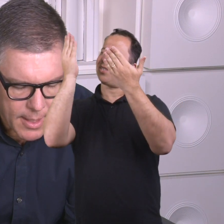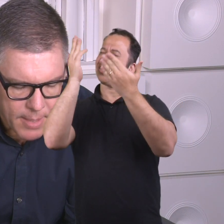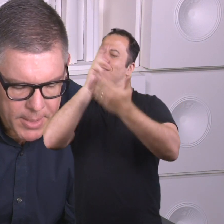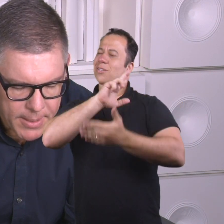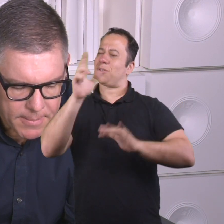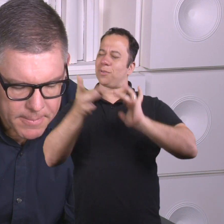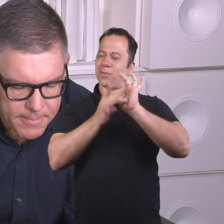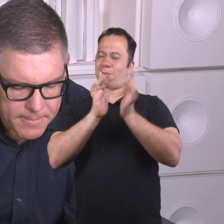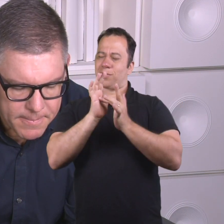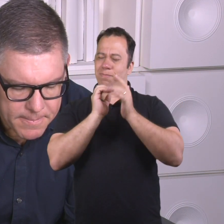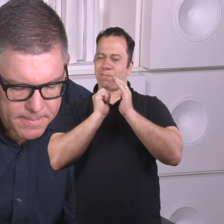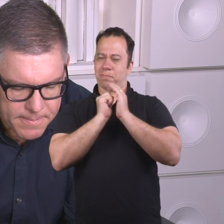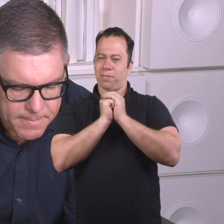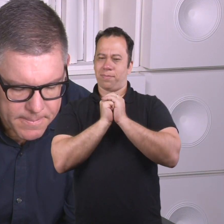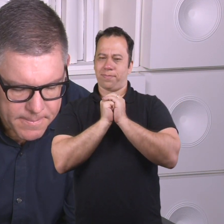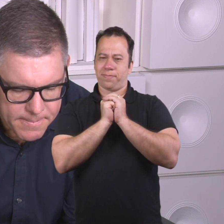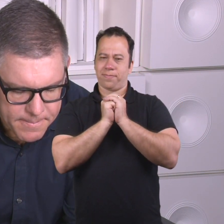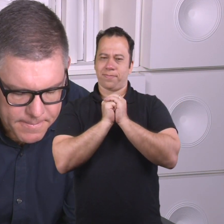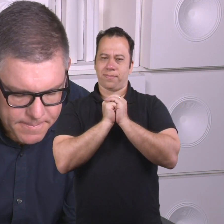Amém.